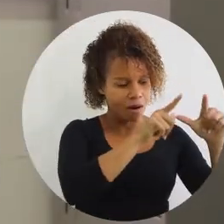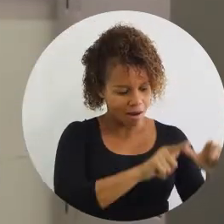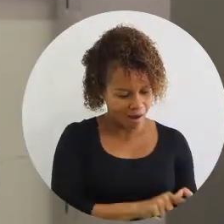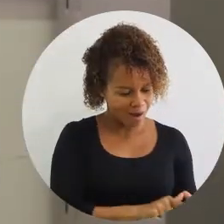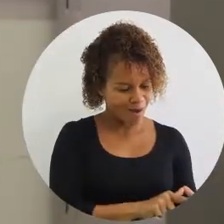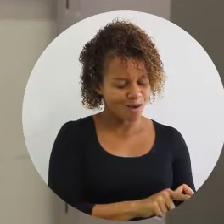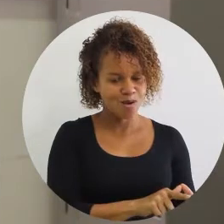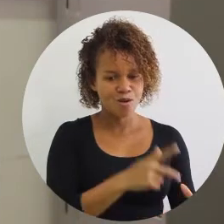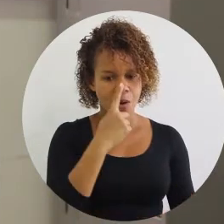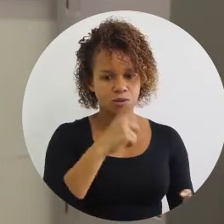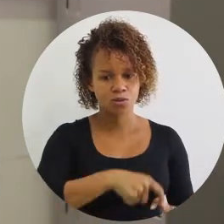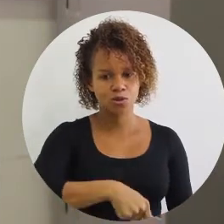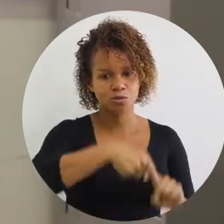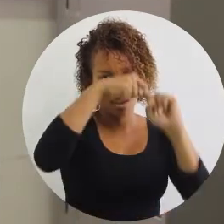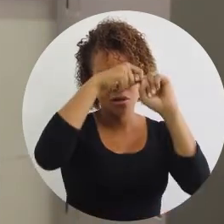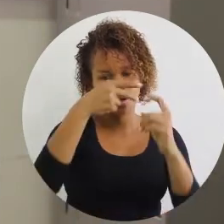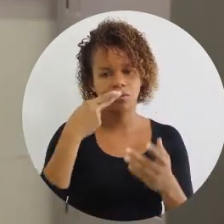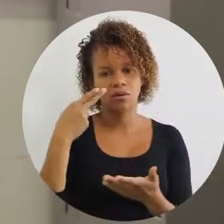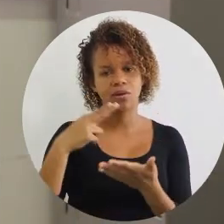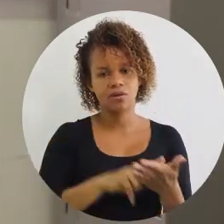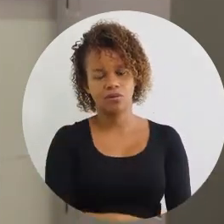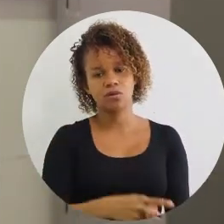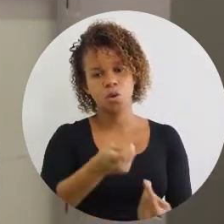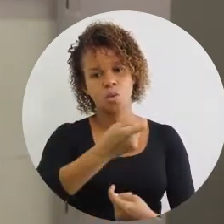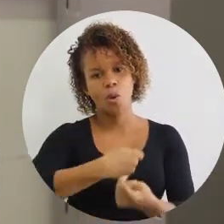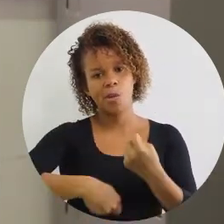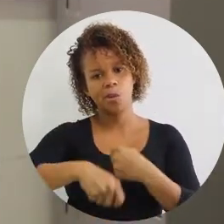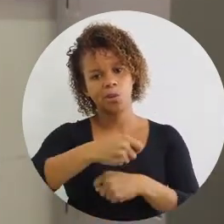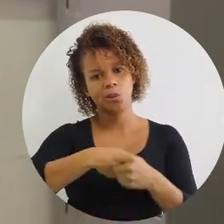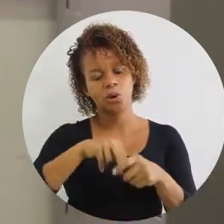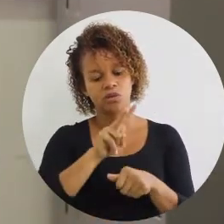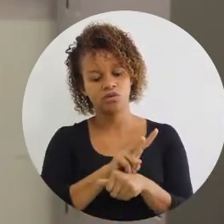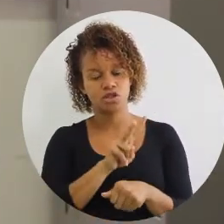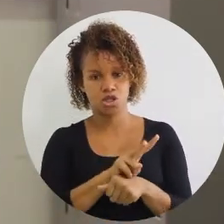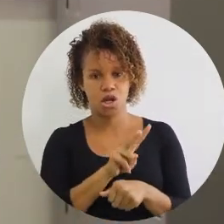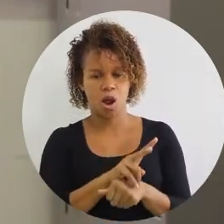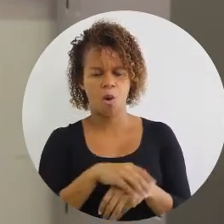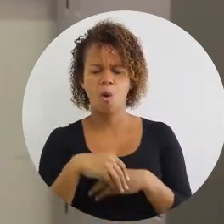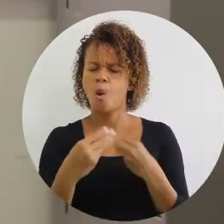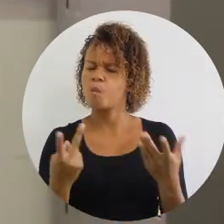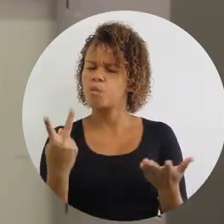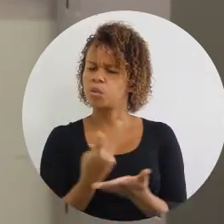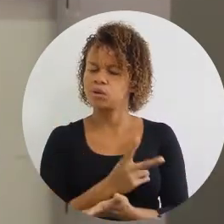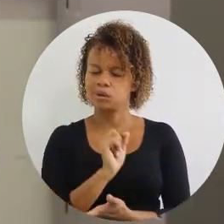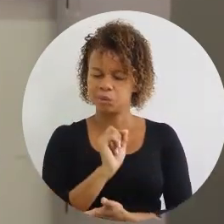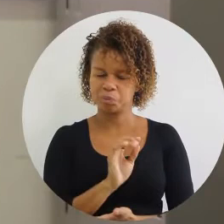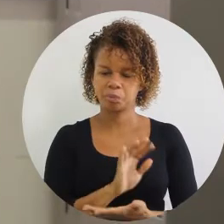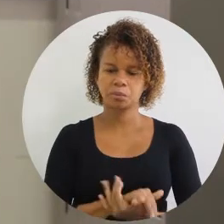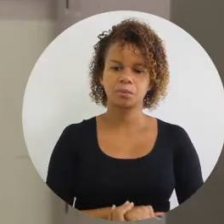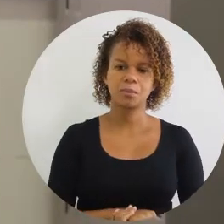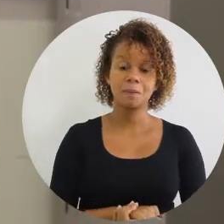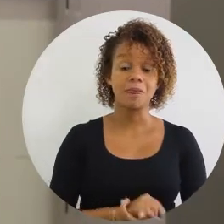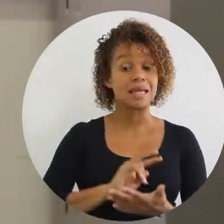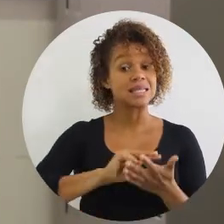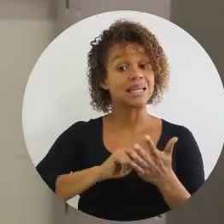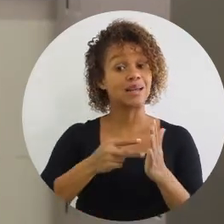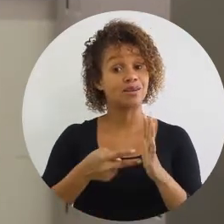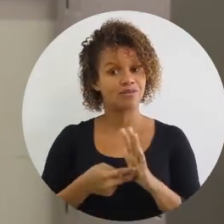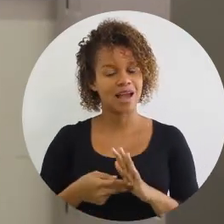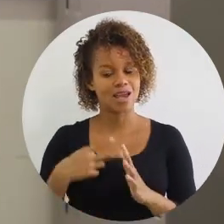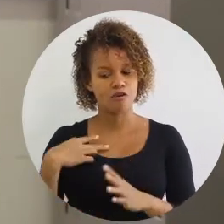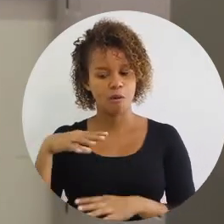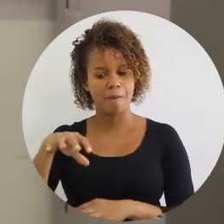com suspensão de pagamento de tributos sob o controle fiscal. Como funciona isso? Então, significa o seguinte, que eu